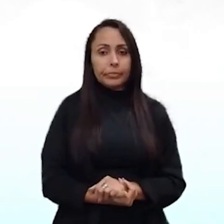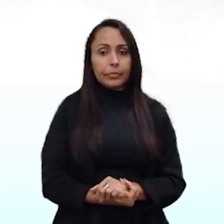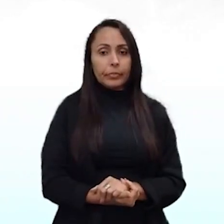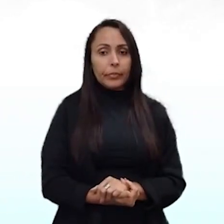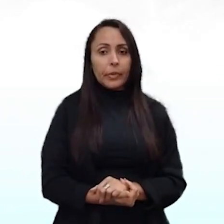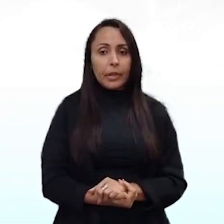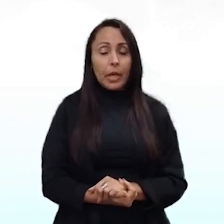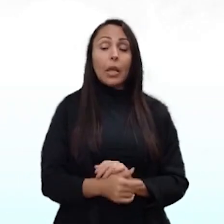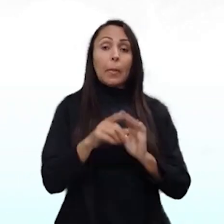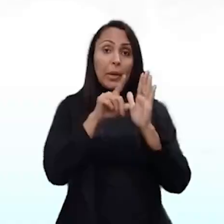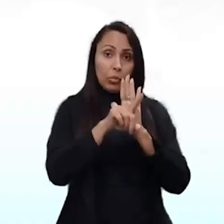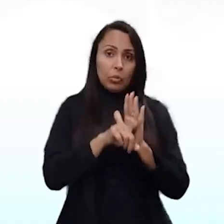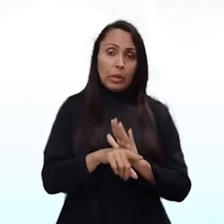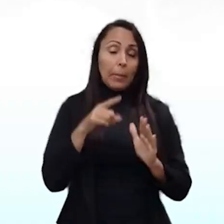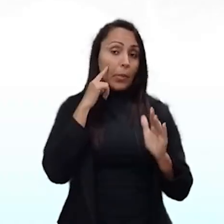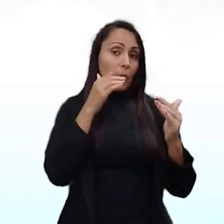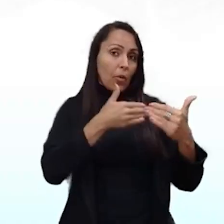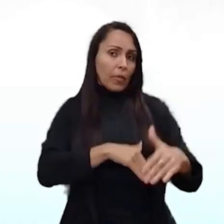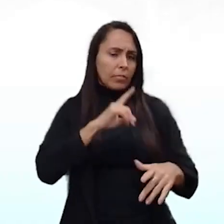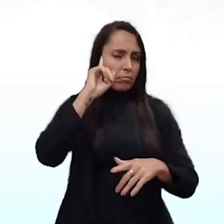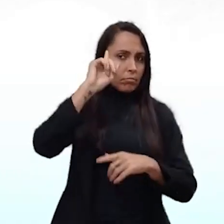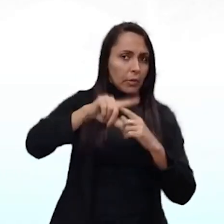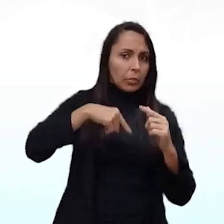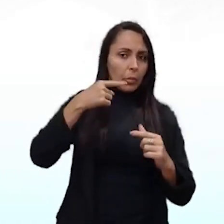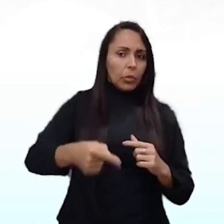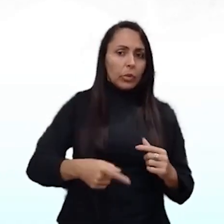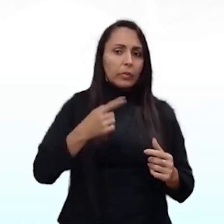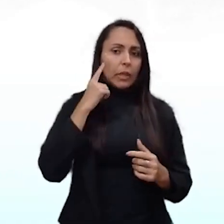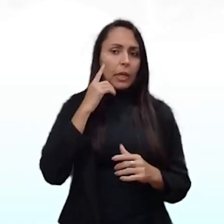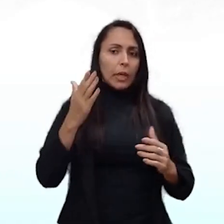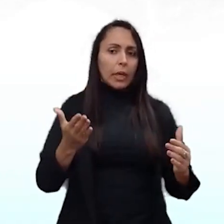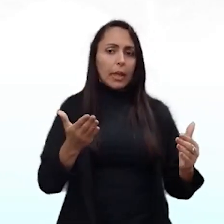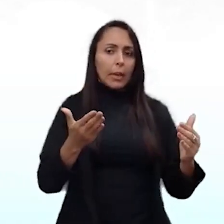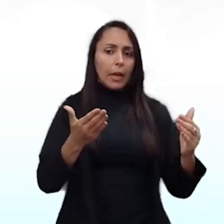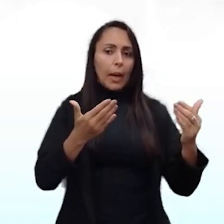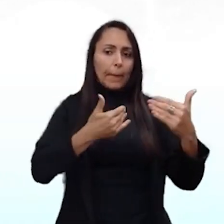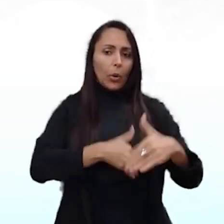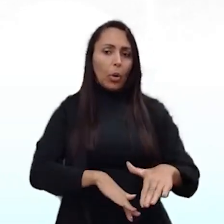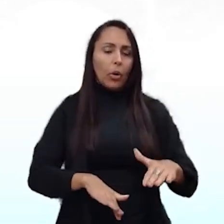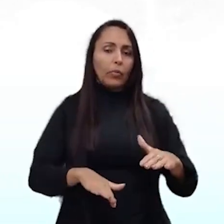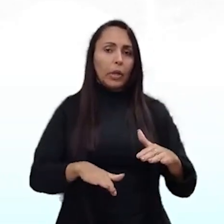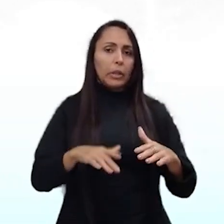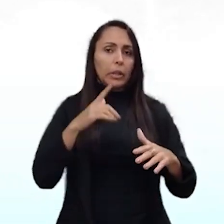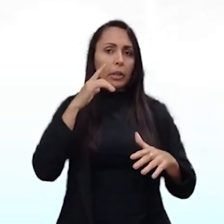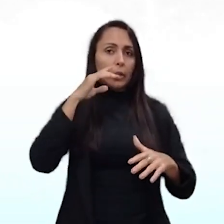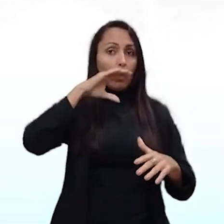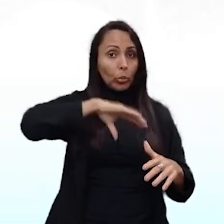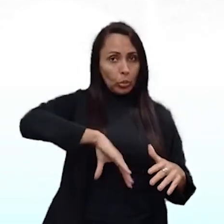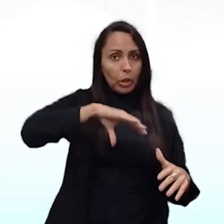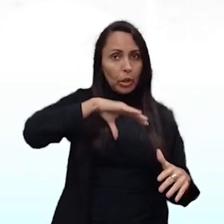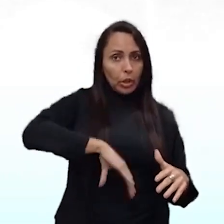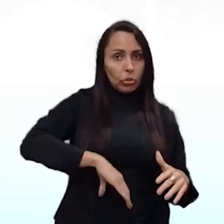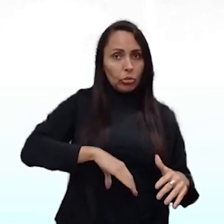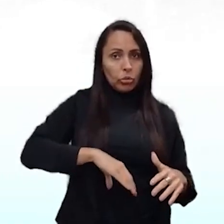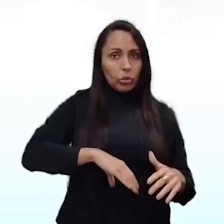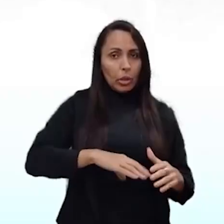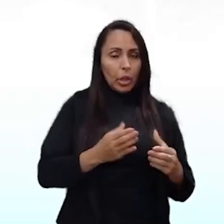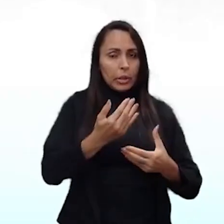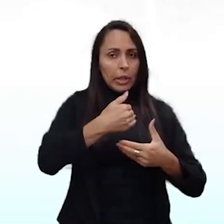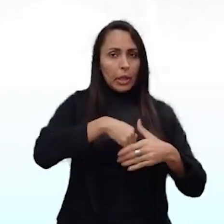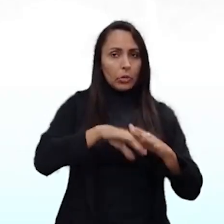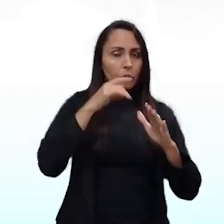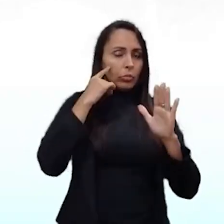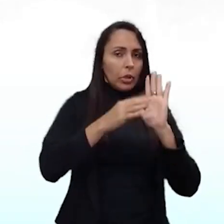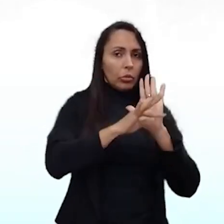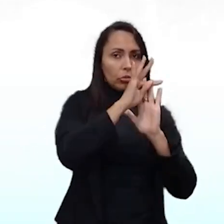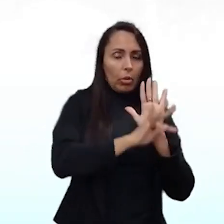questões iniciais logo da prova. Depois vem a prova de língua portuguesa, dentro da questão